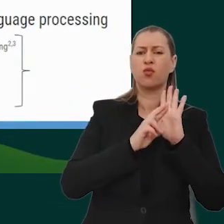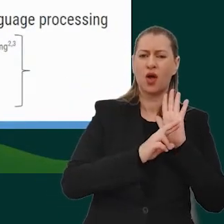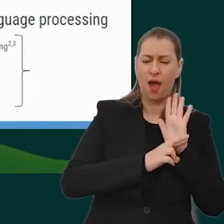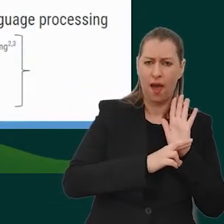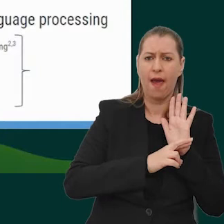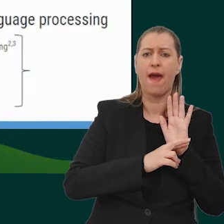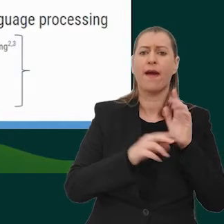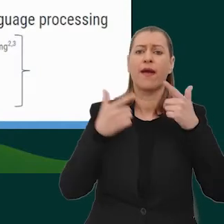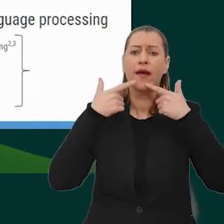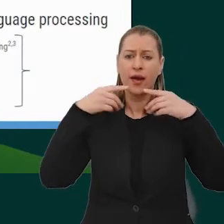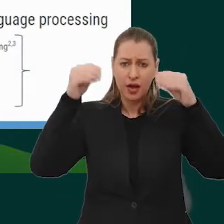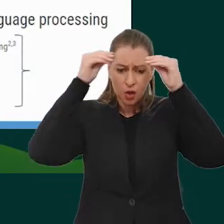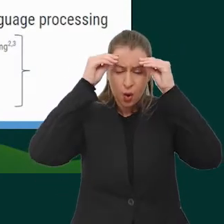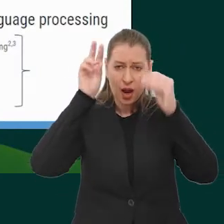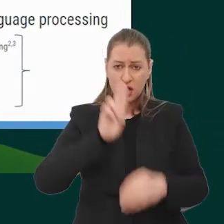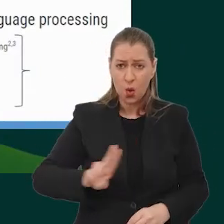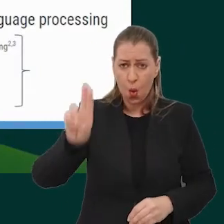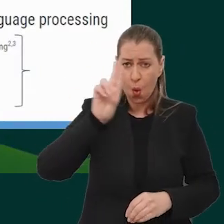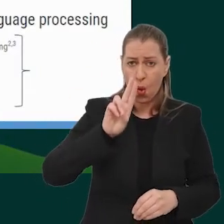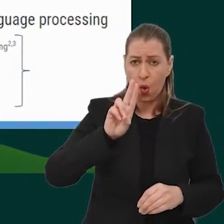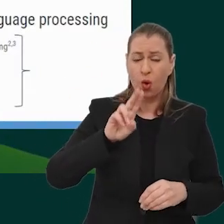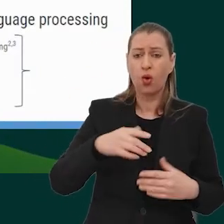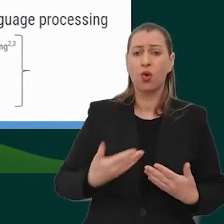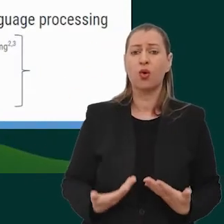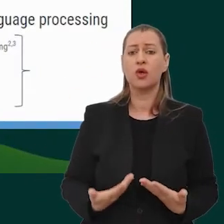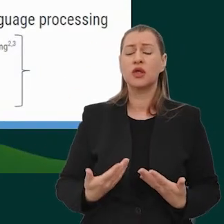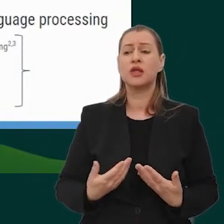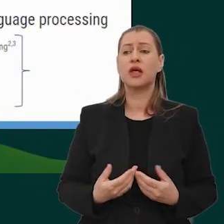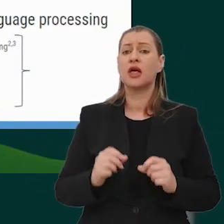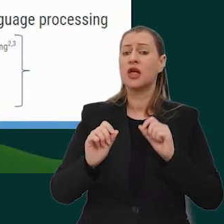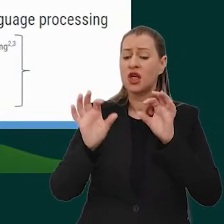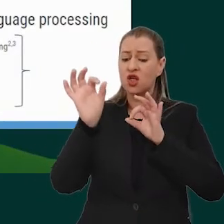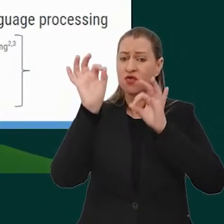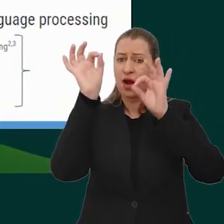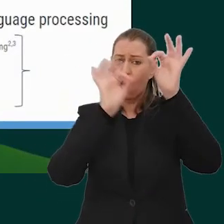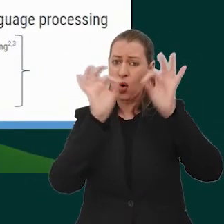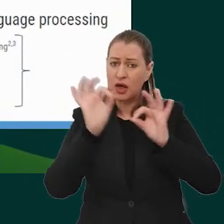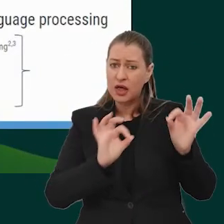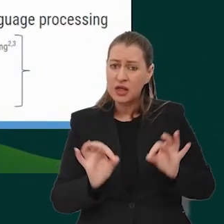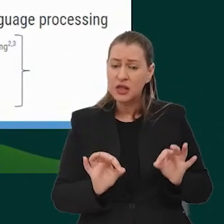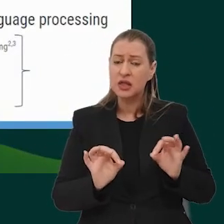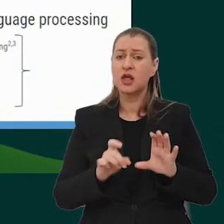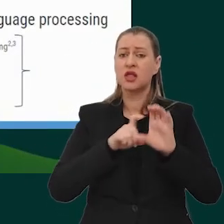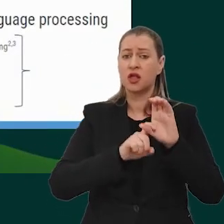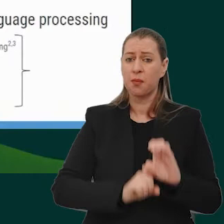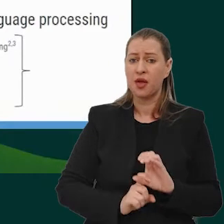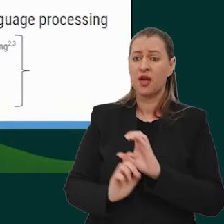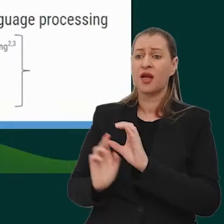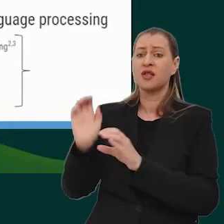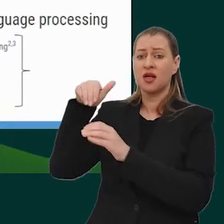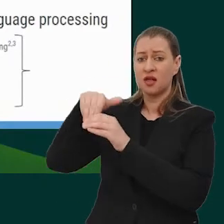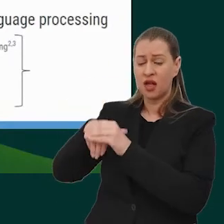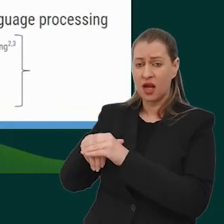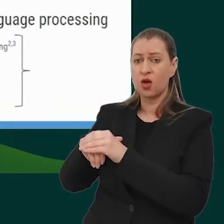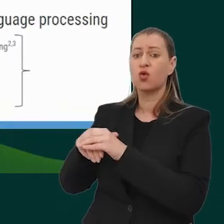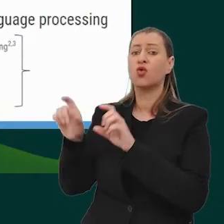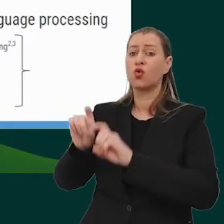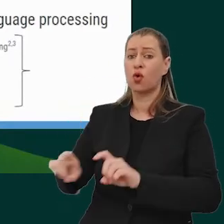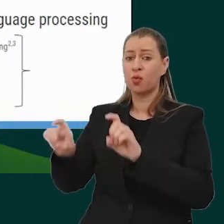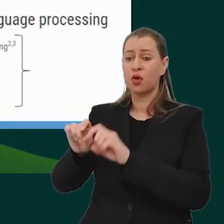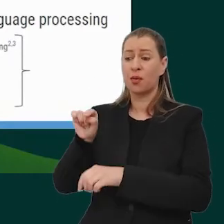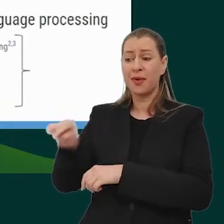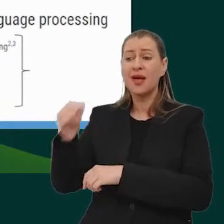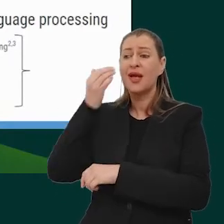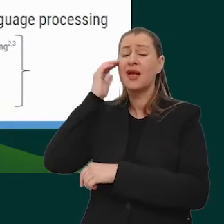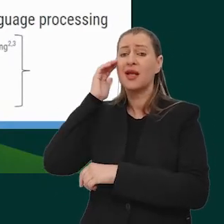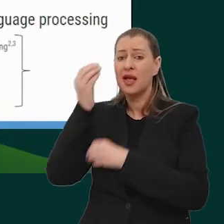que a linguagem utiliza e a gente vai mapeando essas dependências para dentro do computador para que ele também entenda esse tipo de